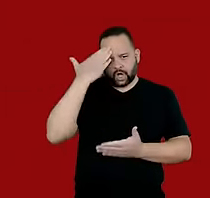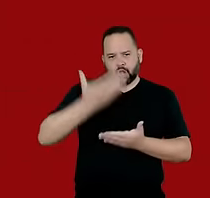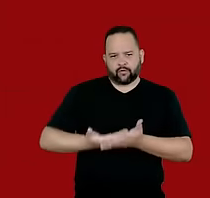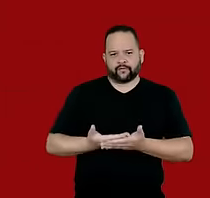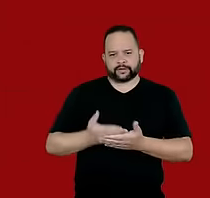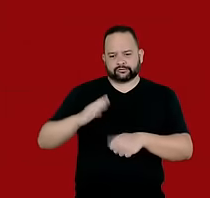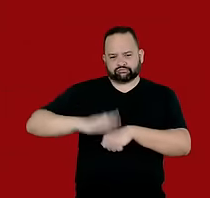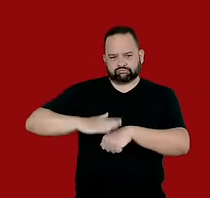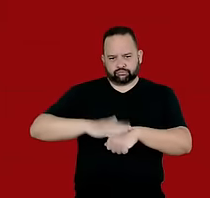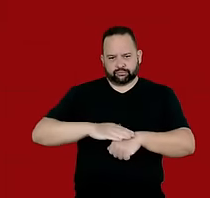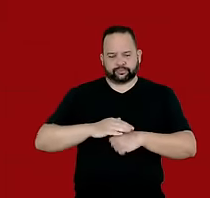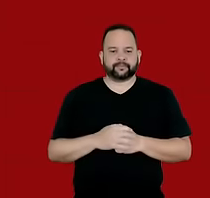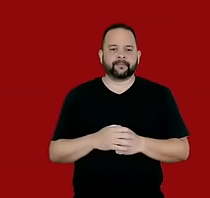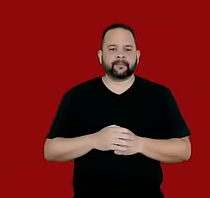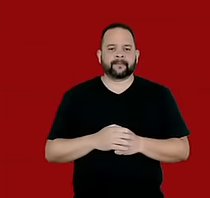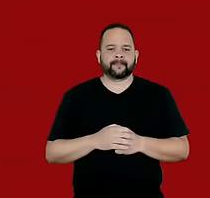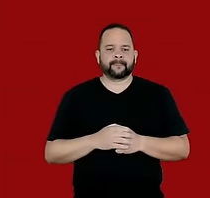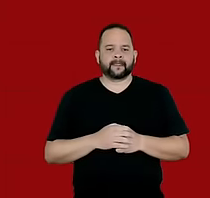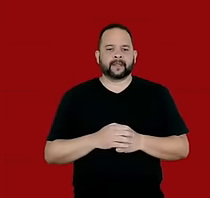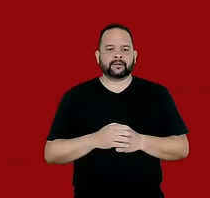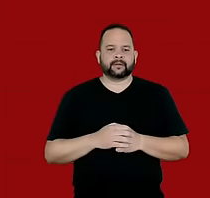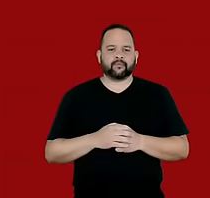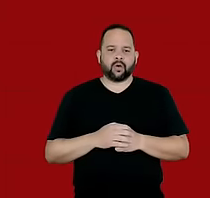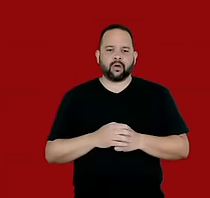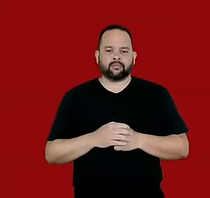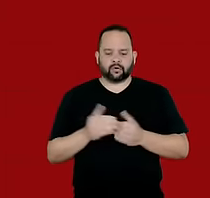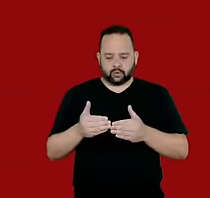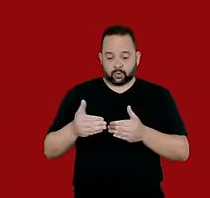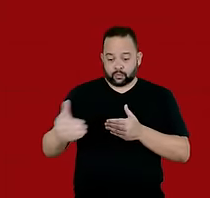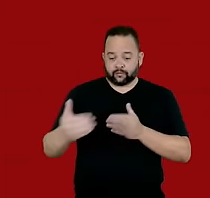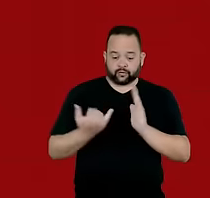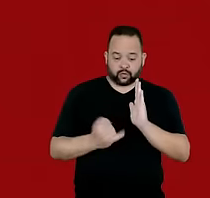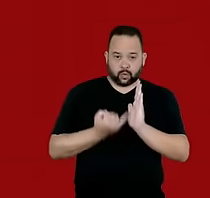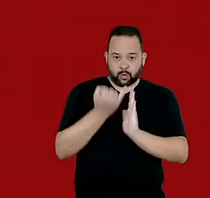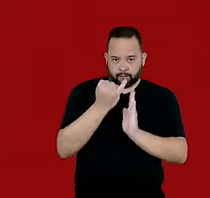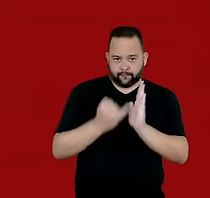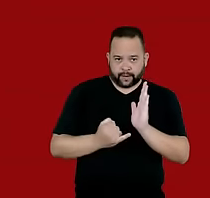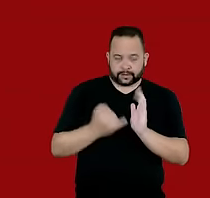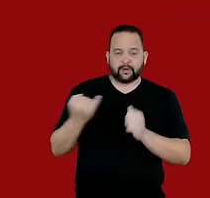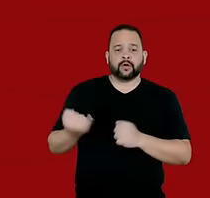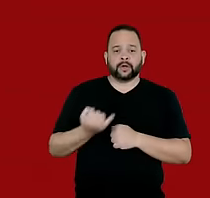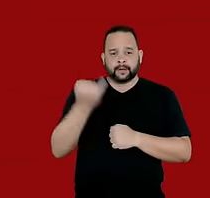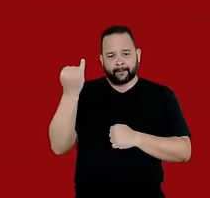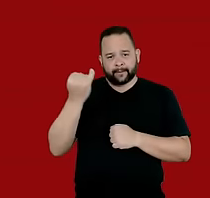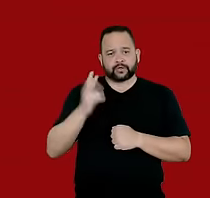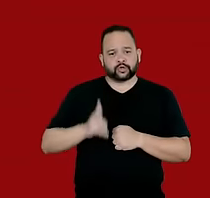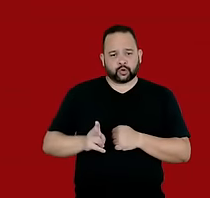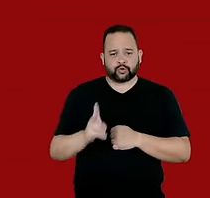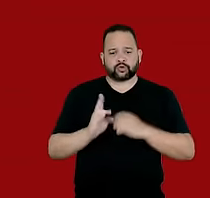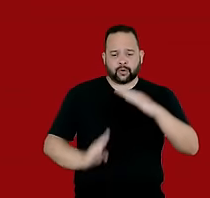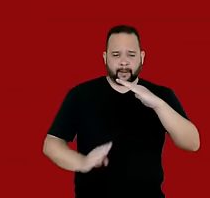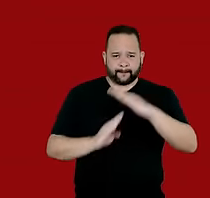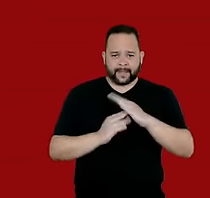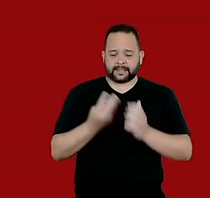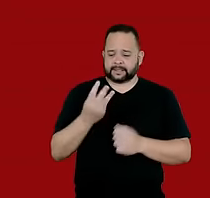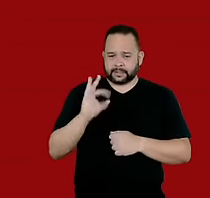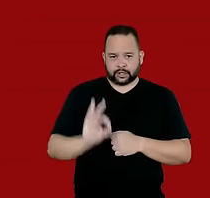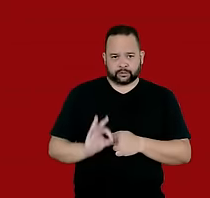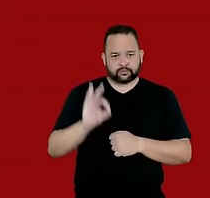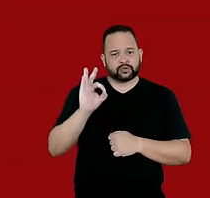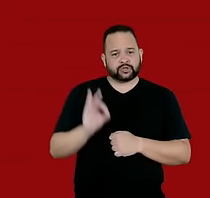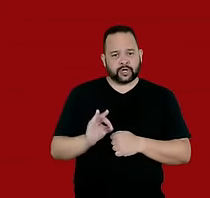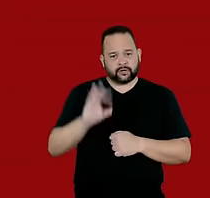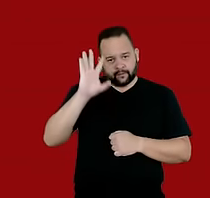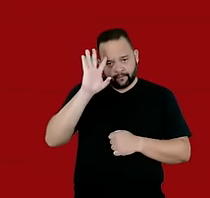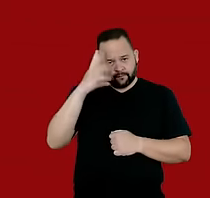inflação é importante mencionar aí que eh manter a meta em 3% foi uma decisão muito acertada a gente viu que depois a